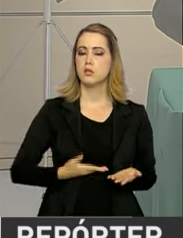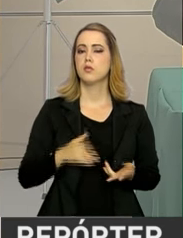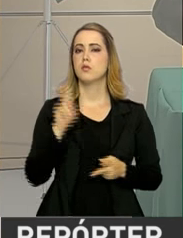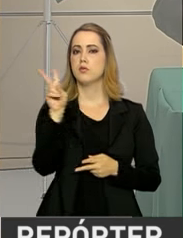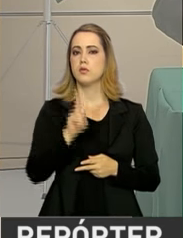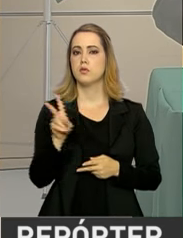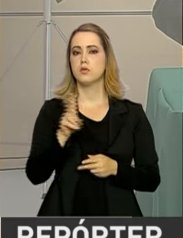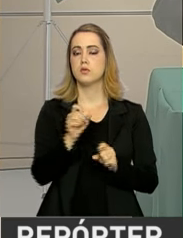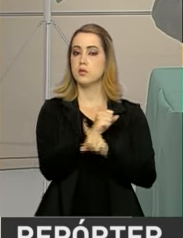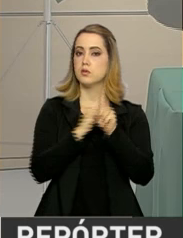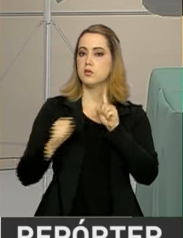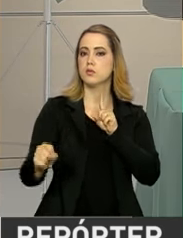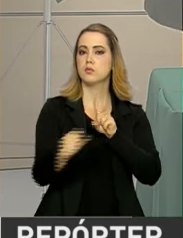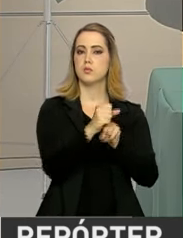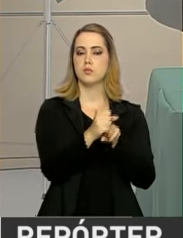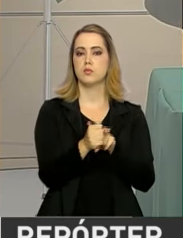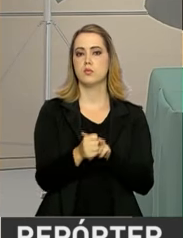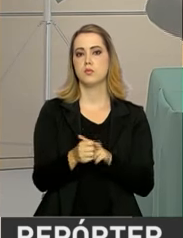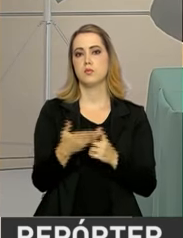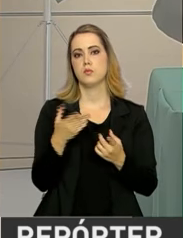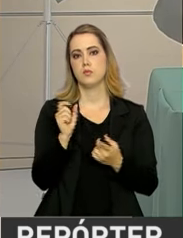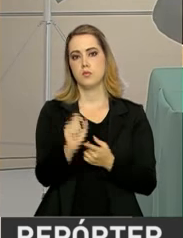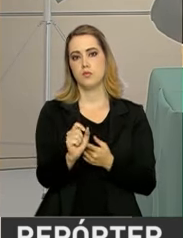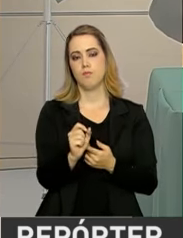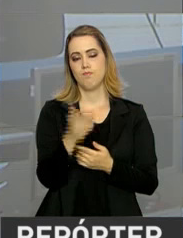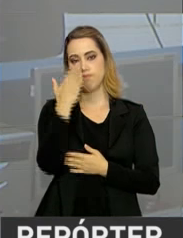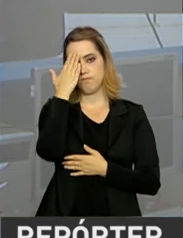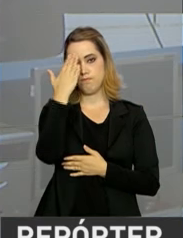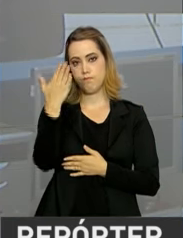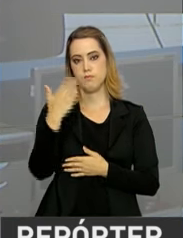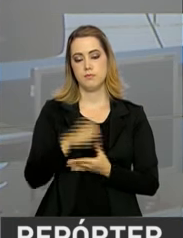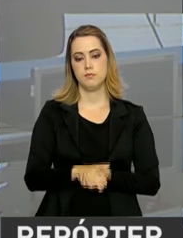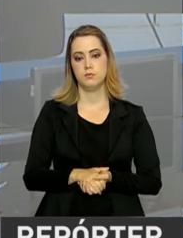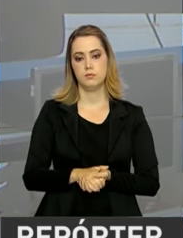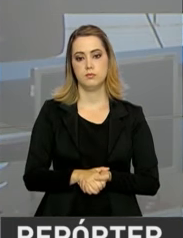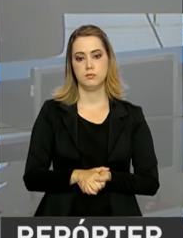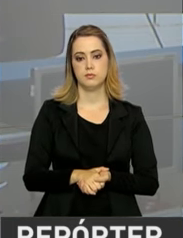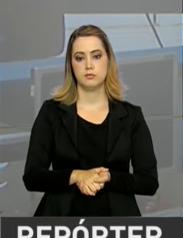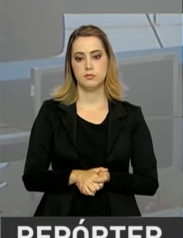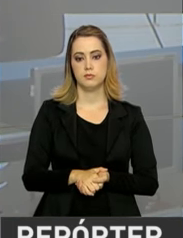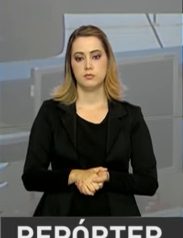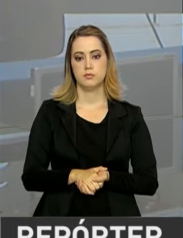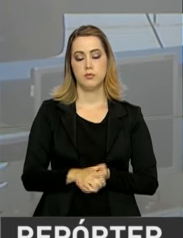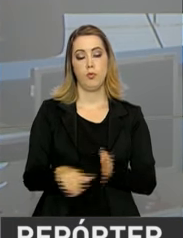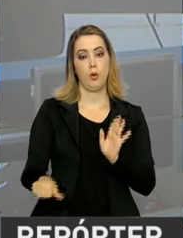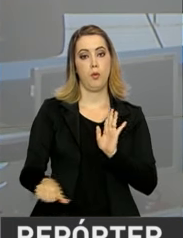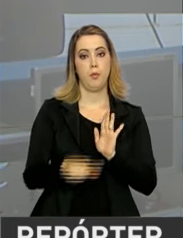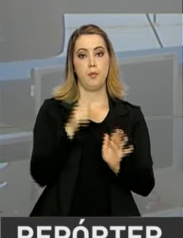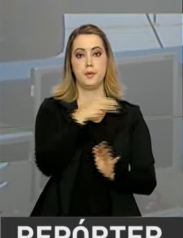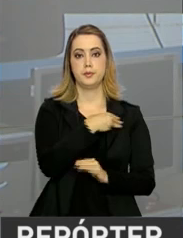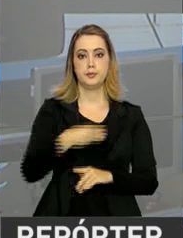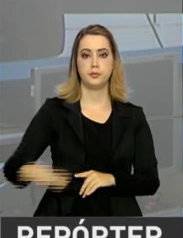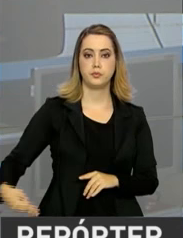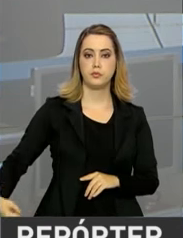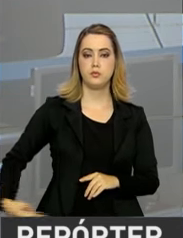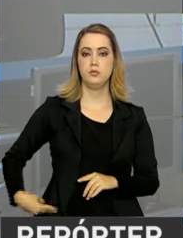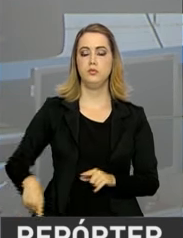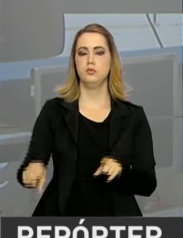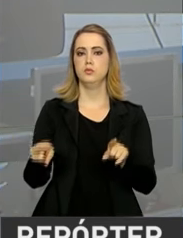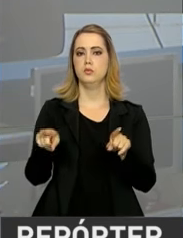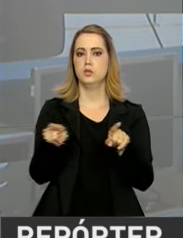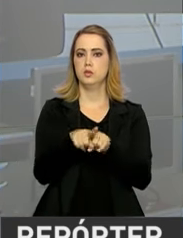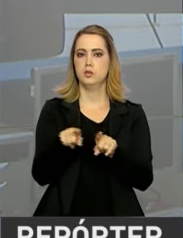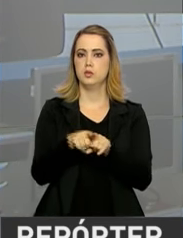na sociedade como agregador o primeiro-ministro japonês shinzo abe também